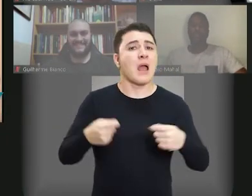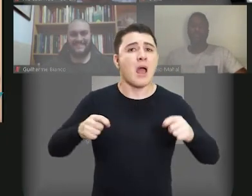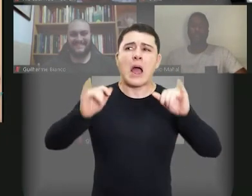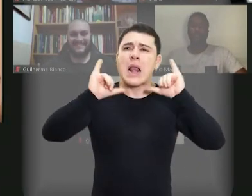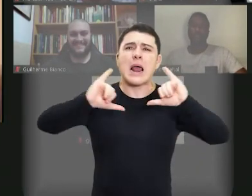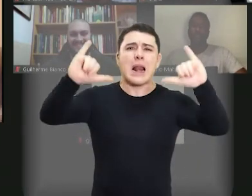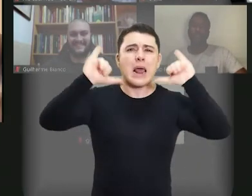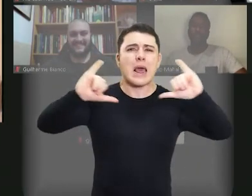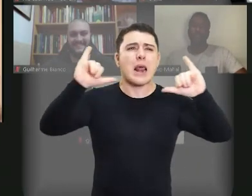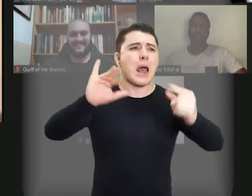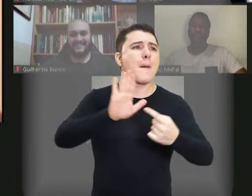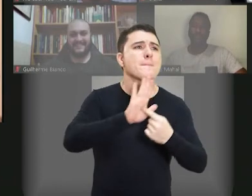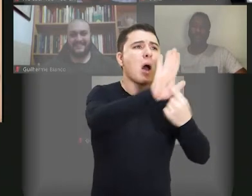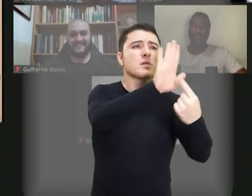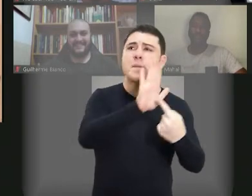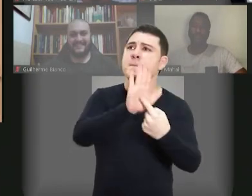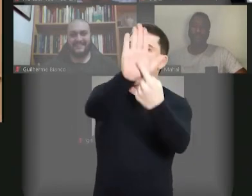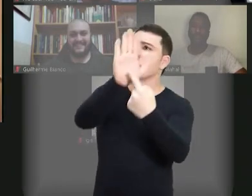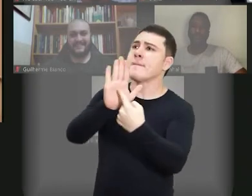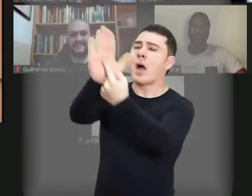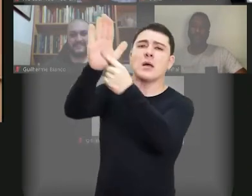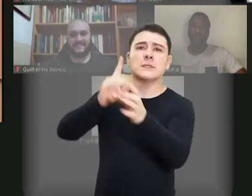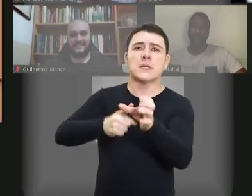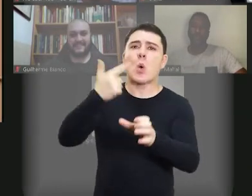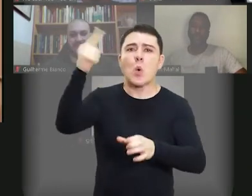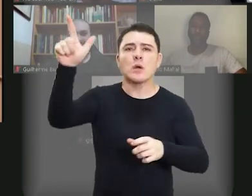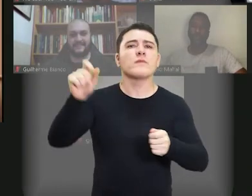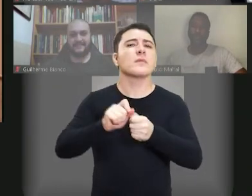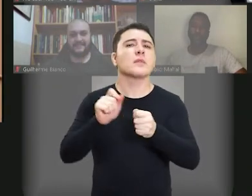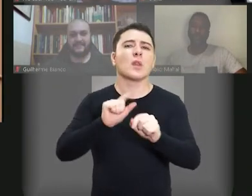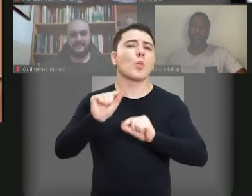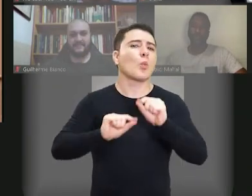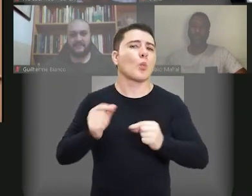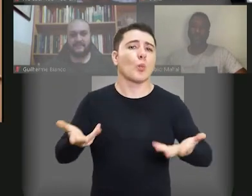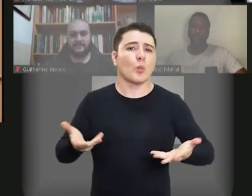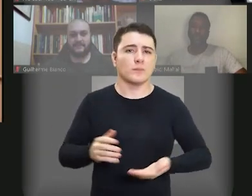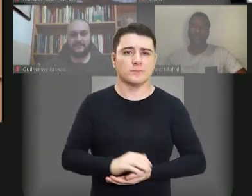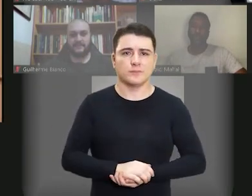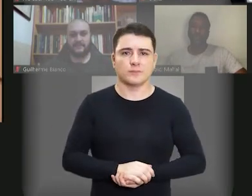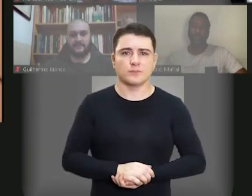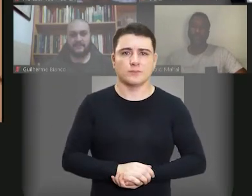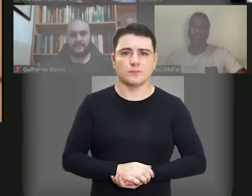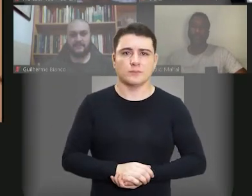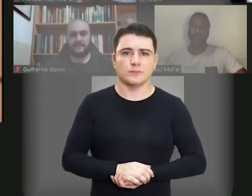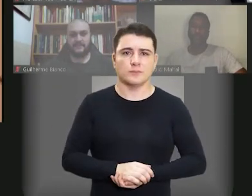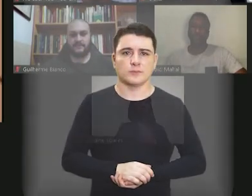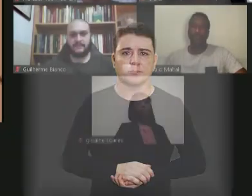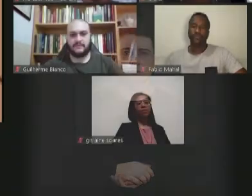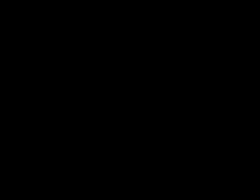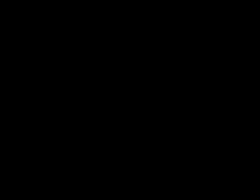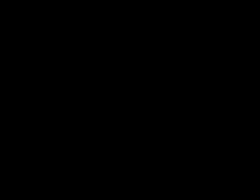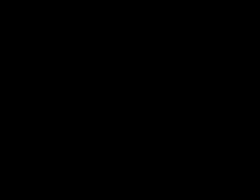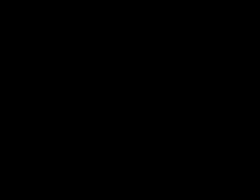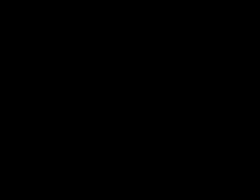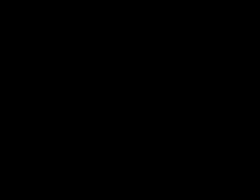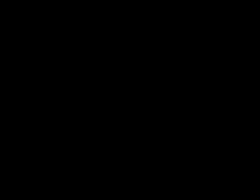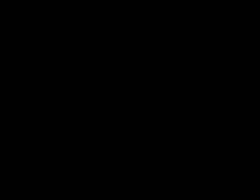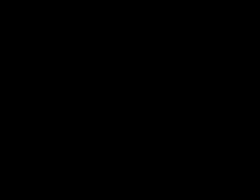E peço que Araraquara divulgue, mostre para outras cidades o que pode ser feito.